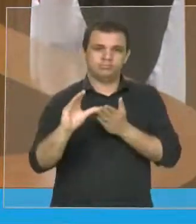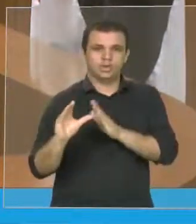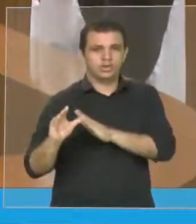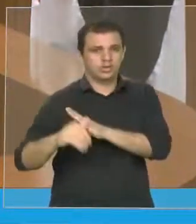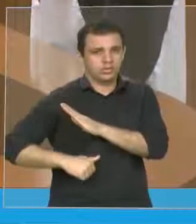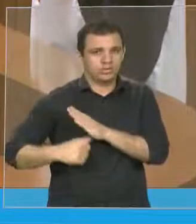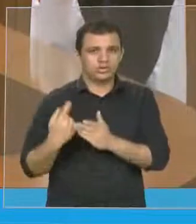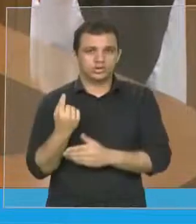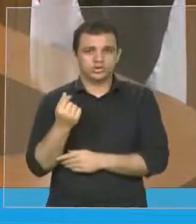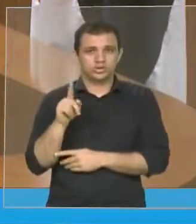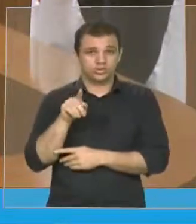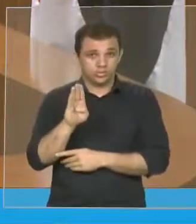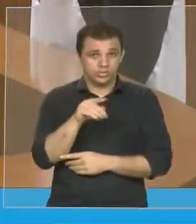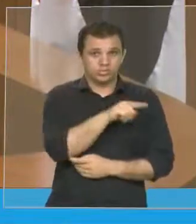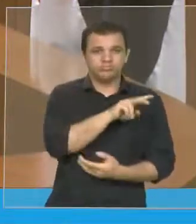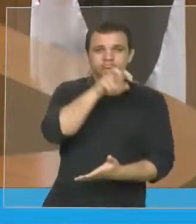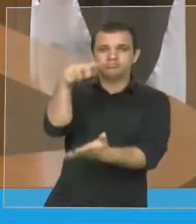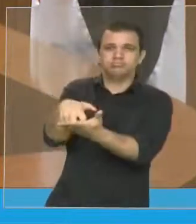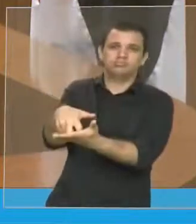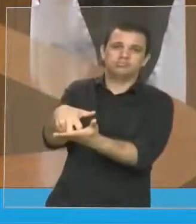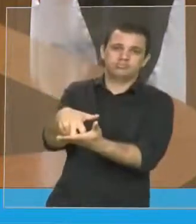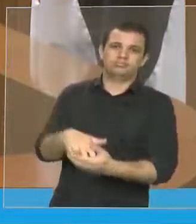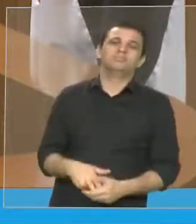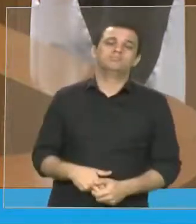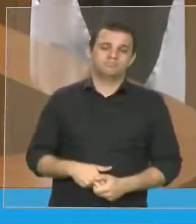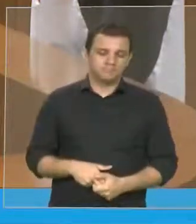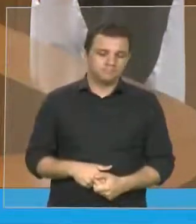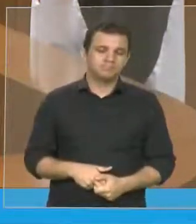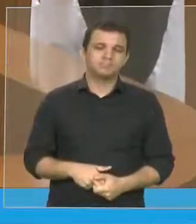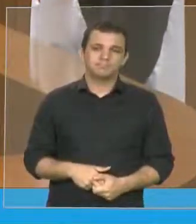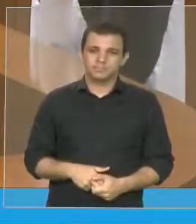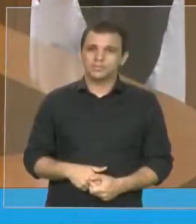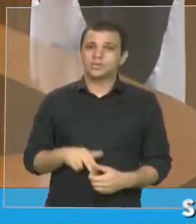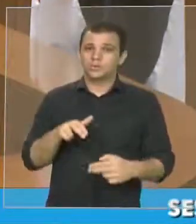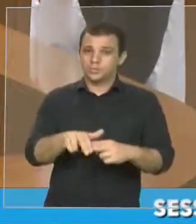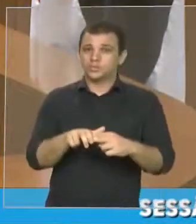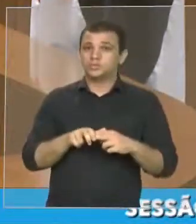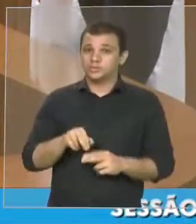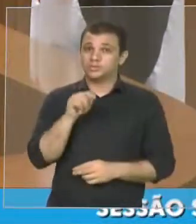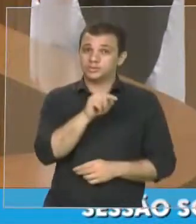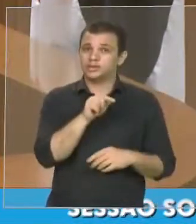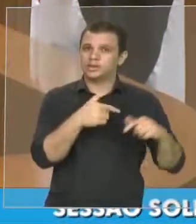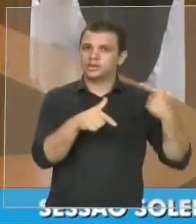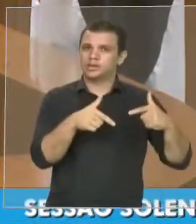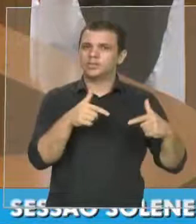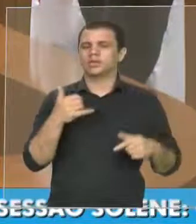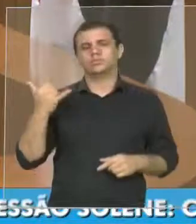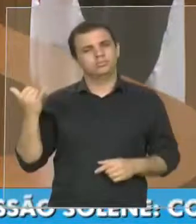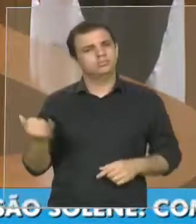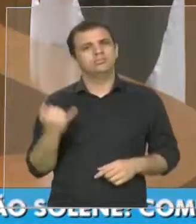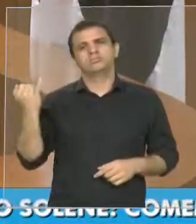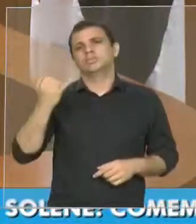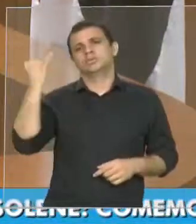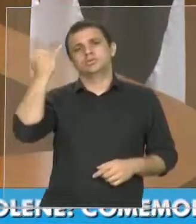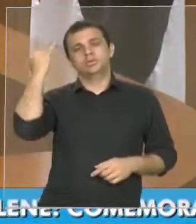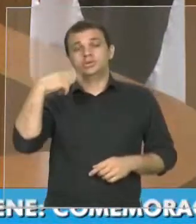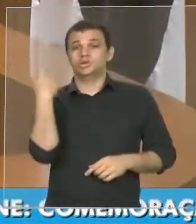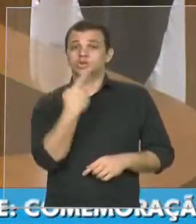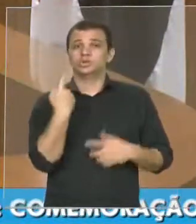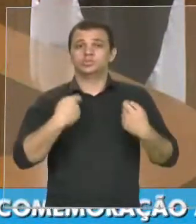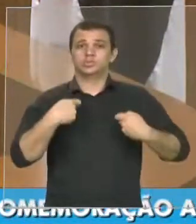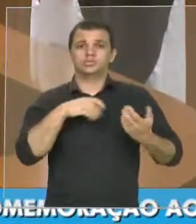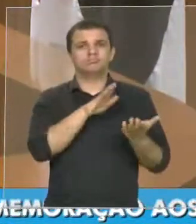dos recursos públicos. Então, este é um legado importante e que é preciso, sim, que nós reverenciemos